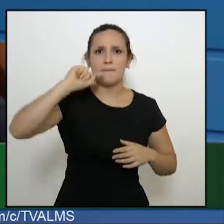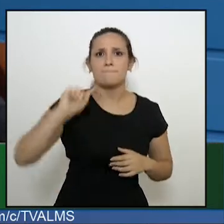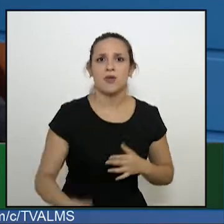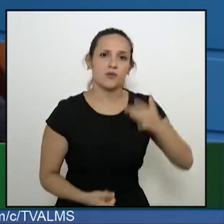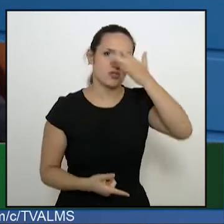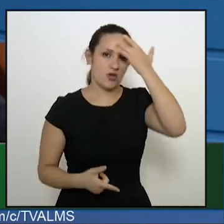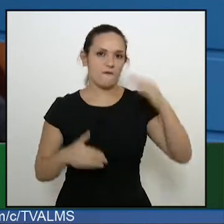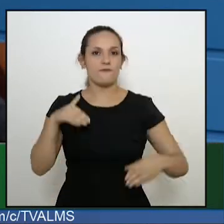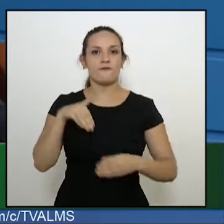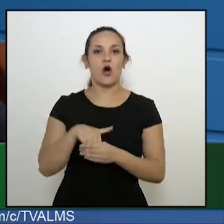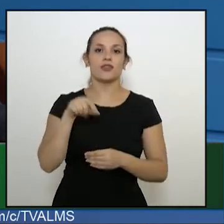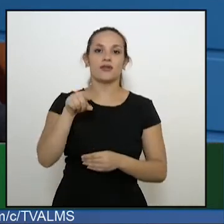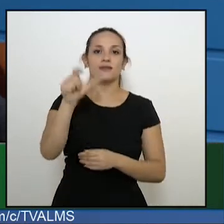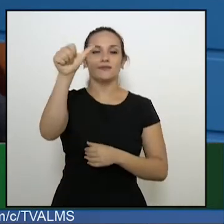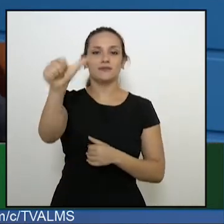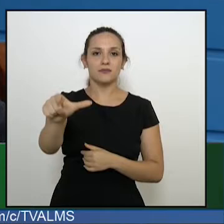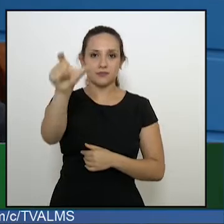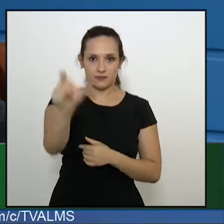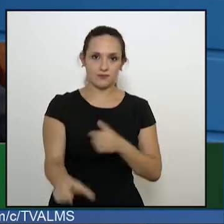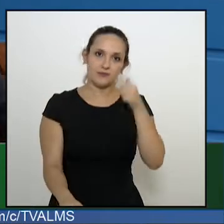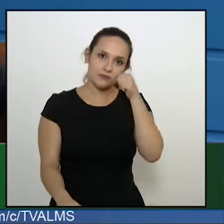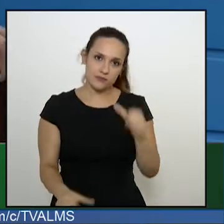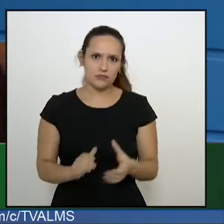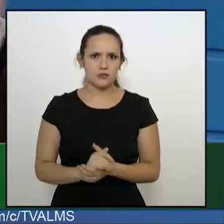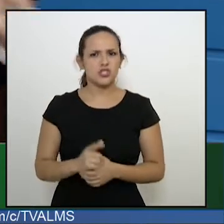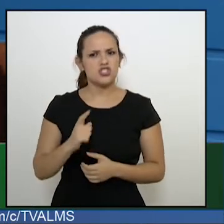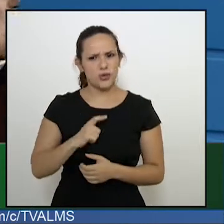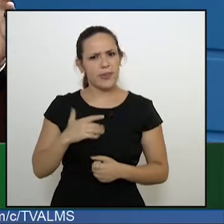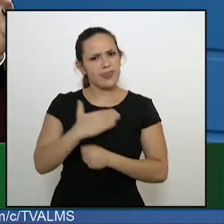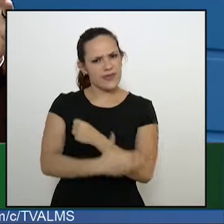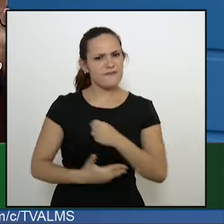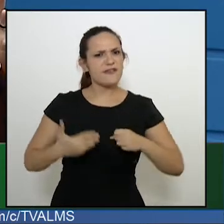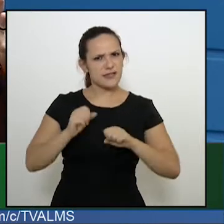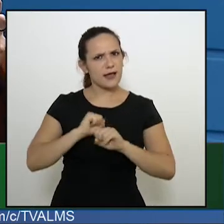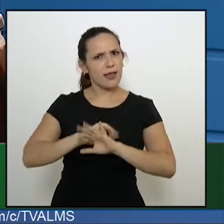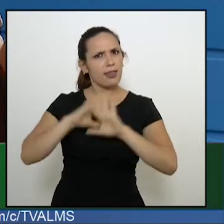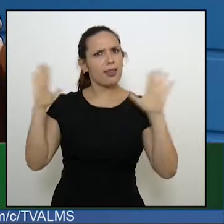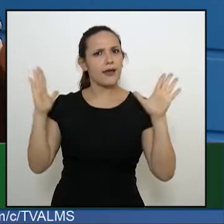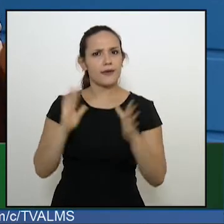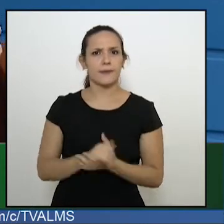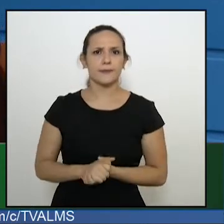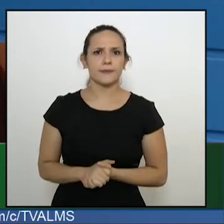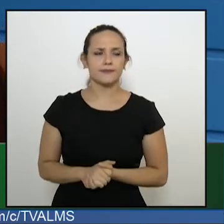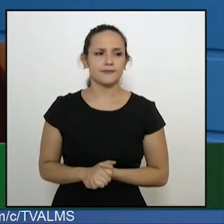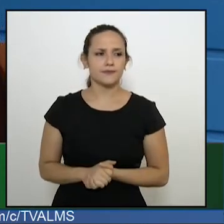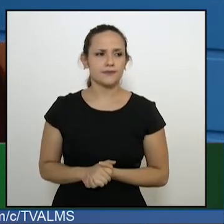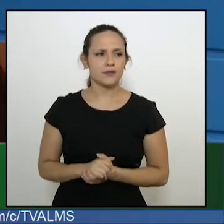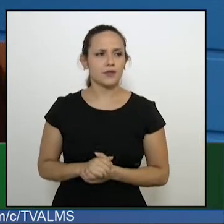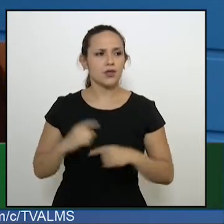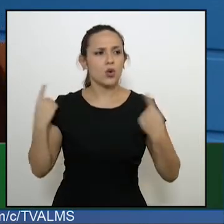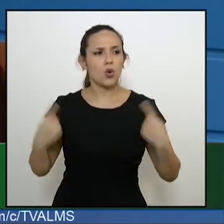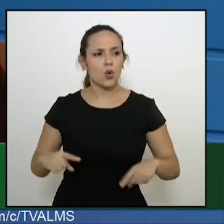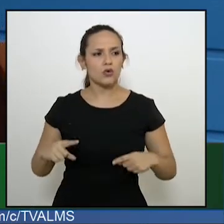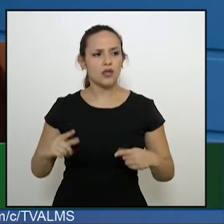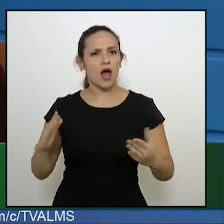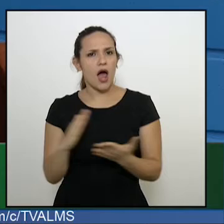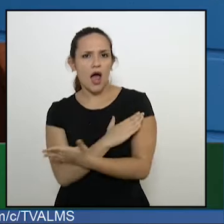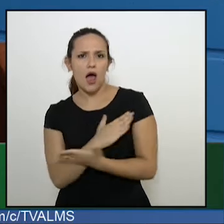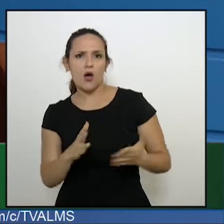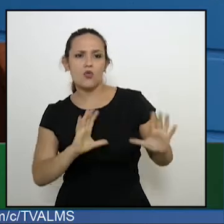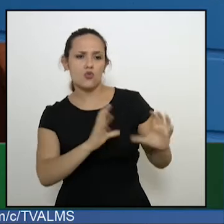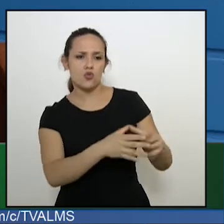pessoas e que fazia uma defesa muito clara de algumas bandeiras,